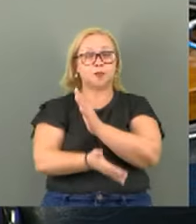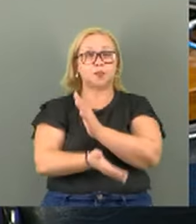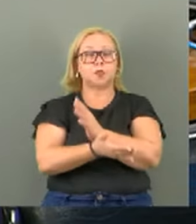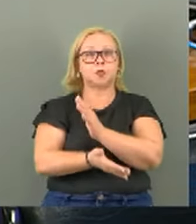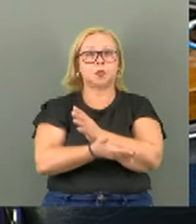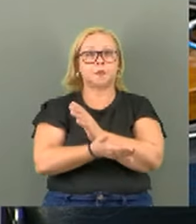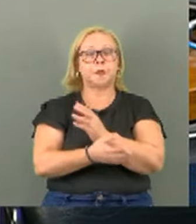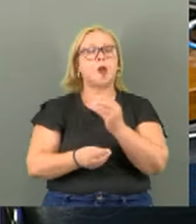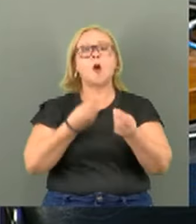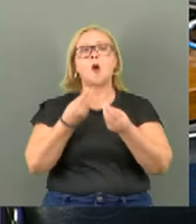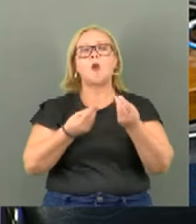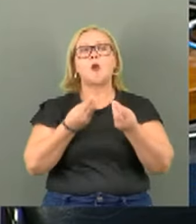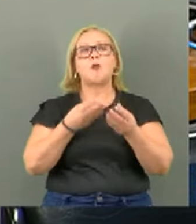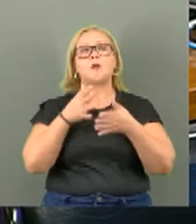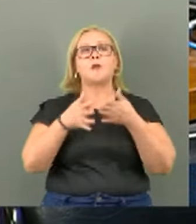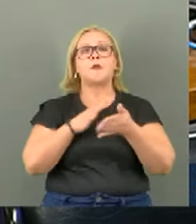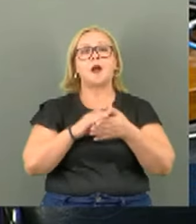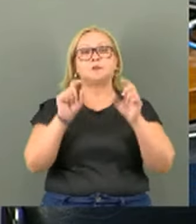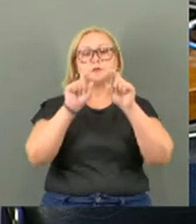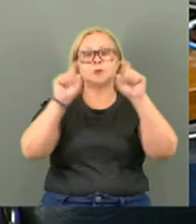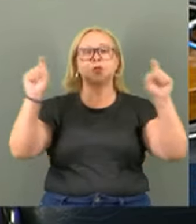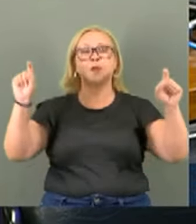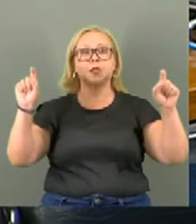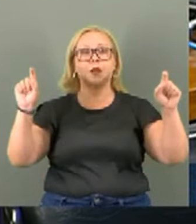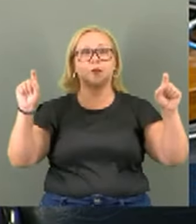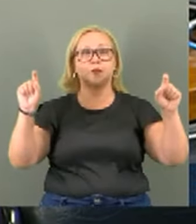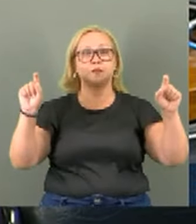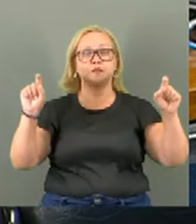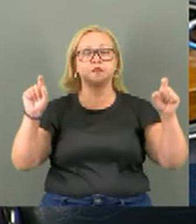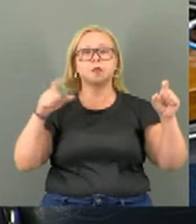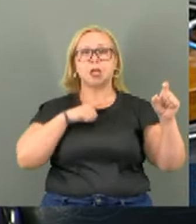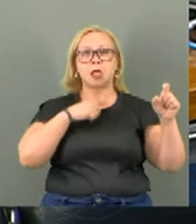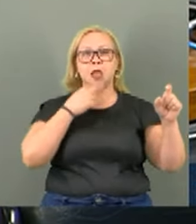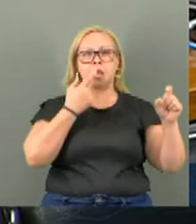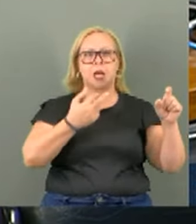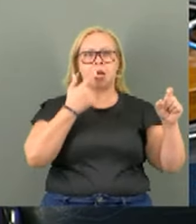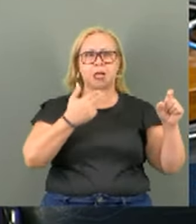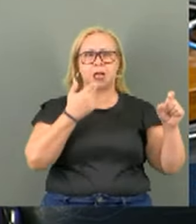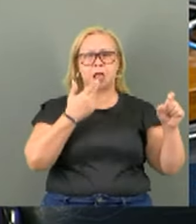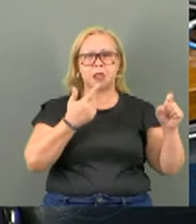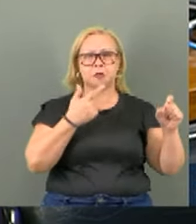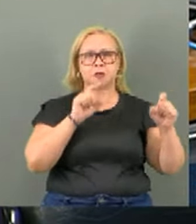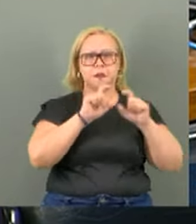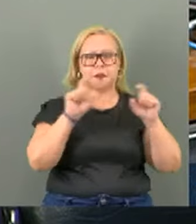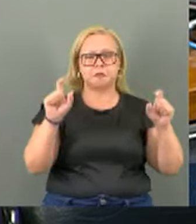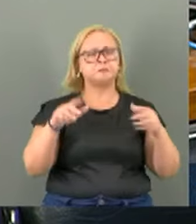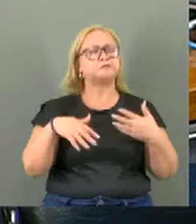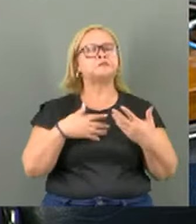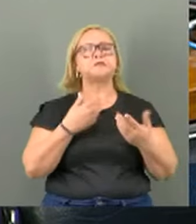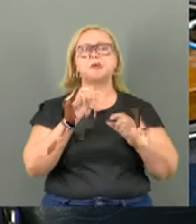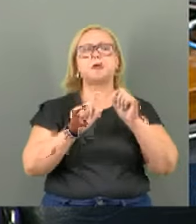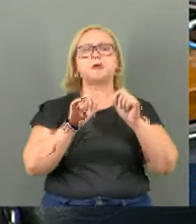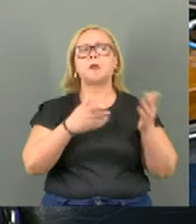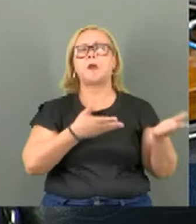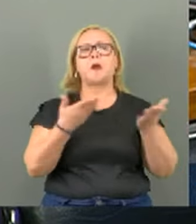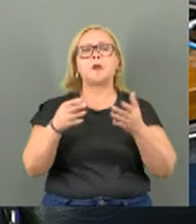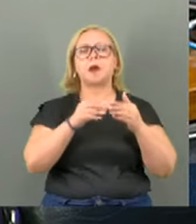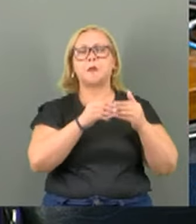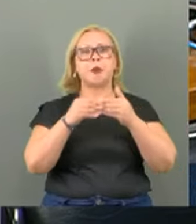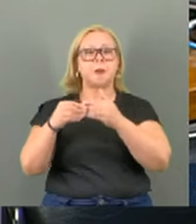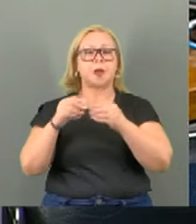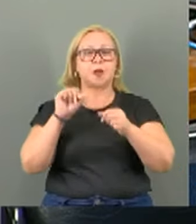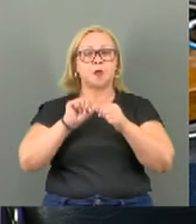aplica a expressão follow the money nesses casos? Qual o encaminhamento dado pela Polícia Federal